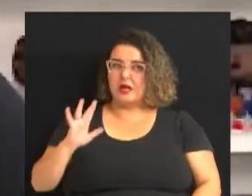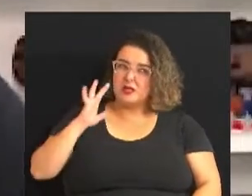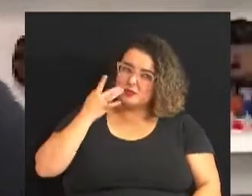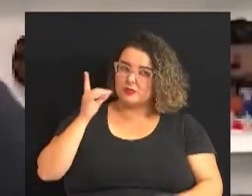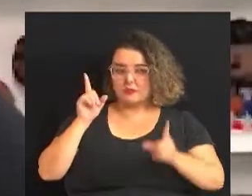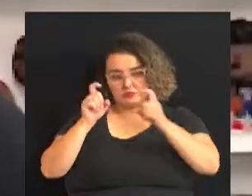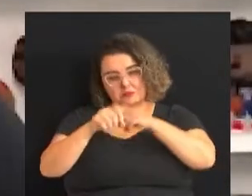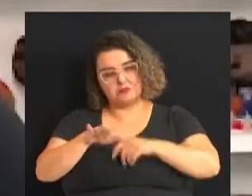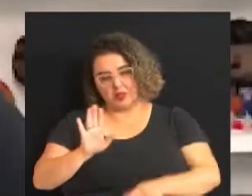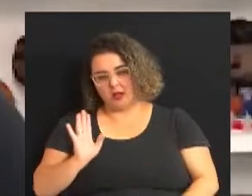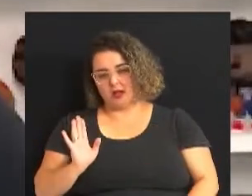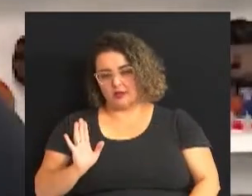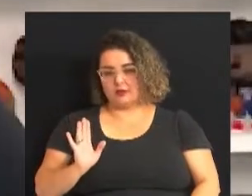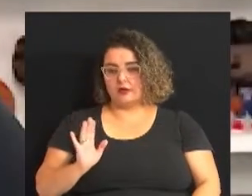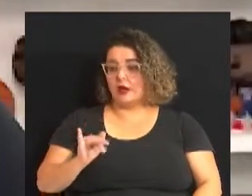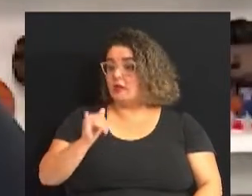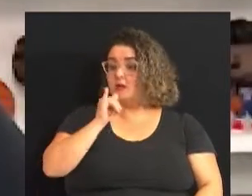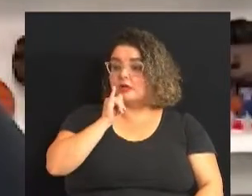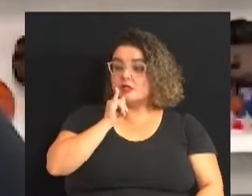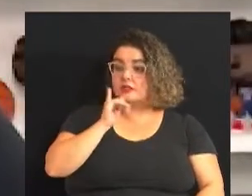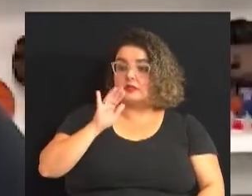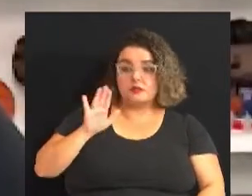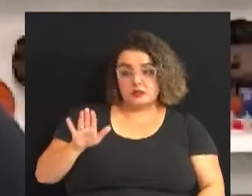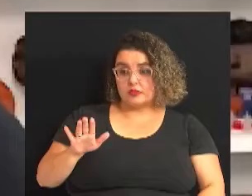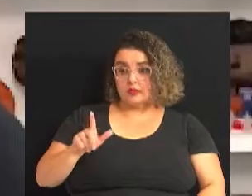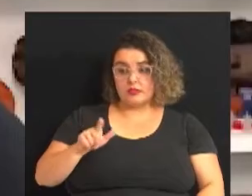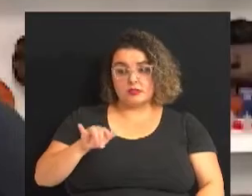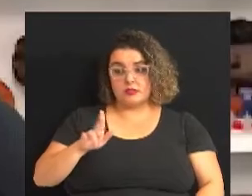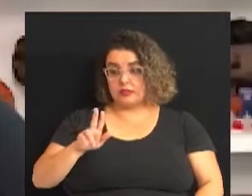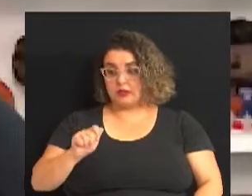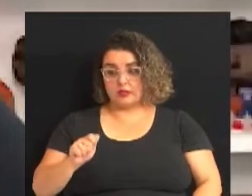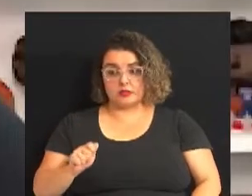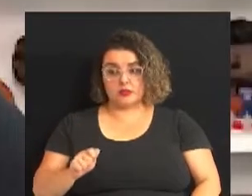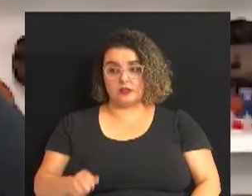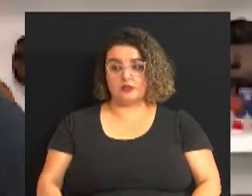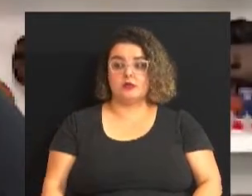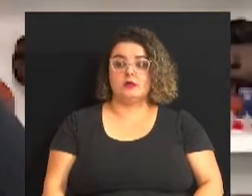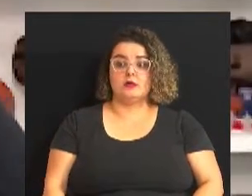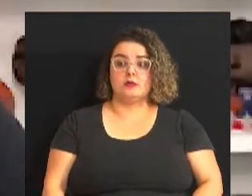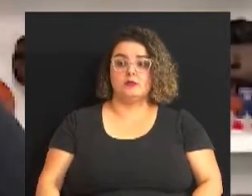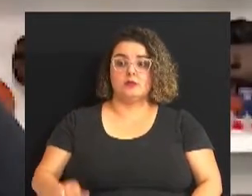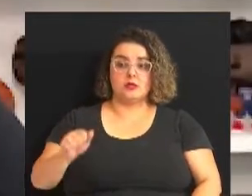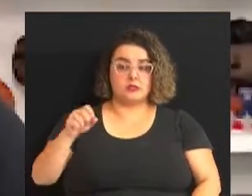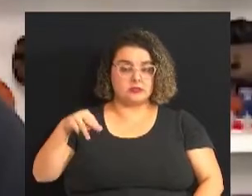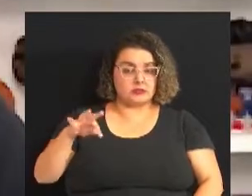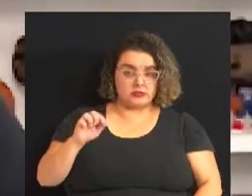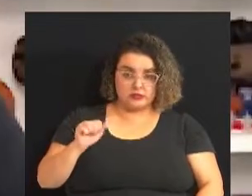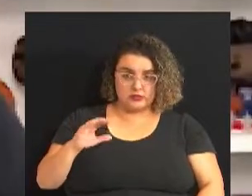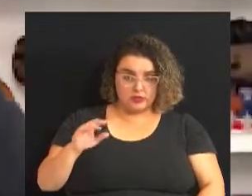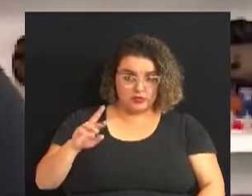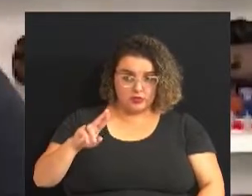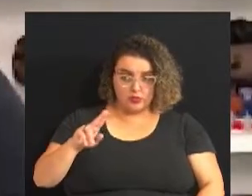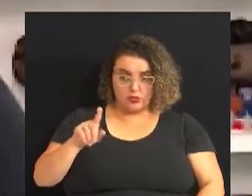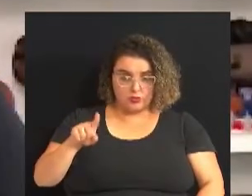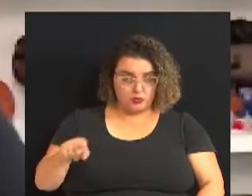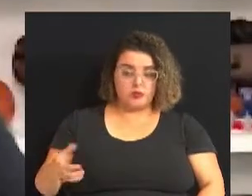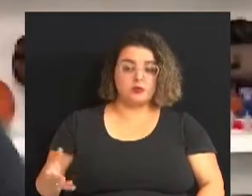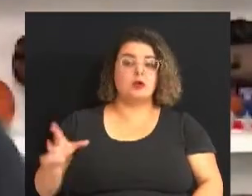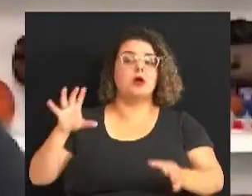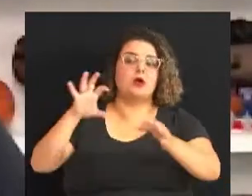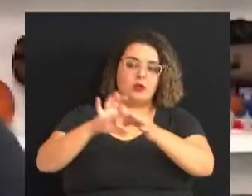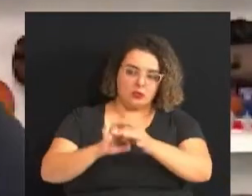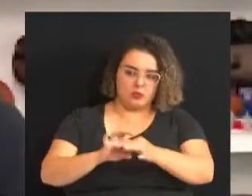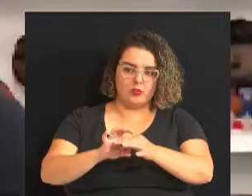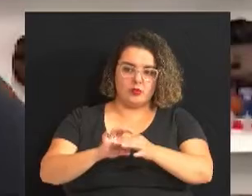se ele fica, por exemplo, jogando na Liga de Desenvolvimento da D-League pelo Santa Cruz Warriors, que é um time ligado ao Golden State